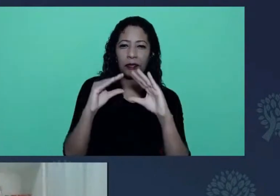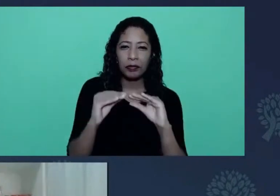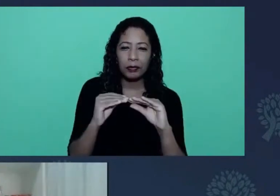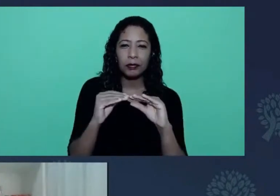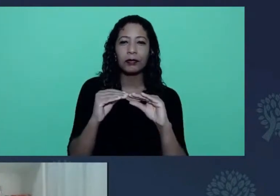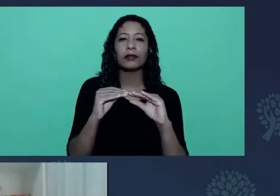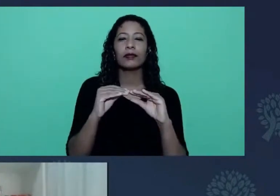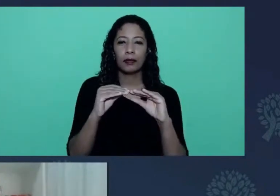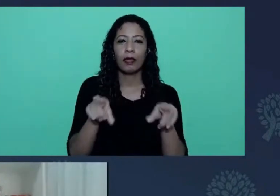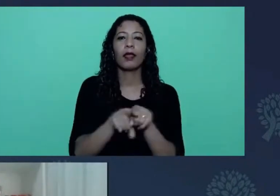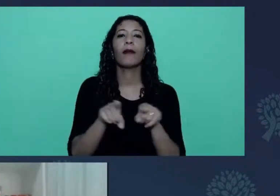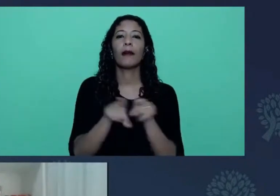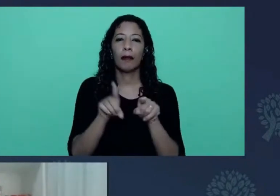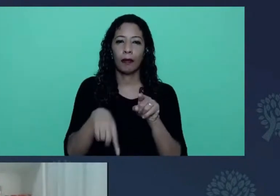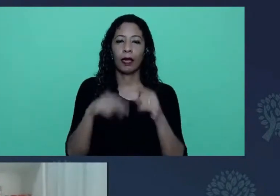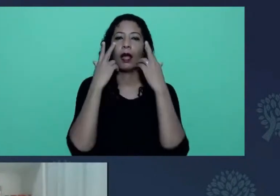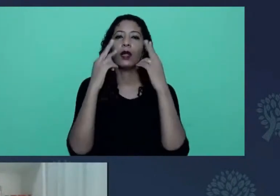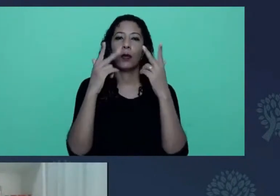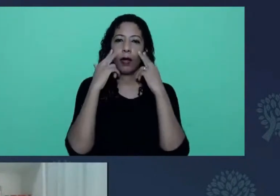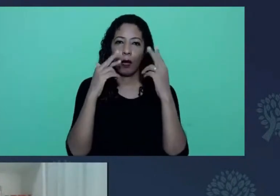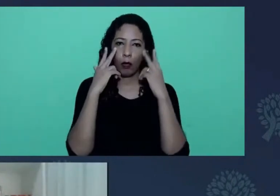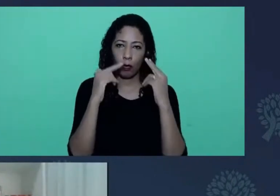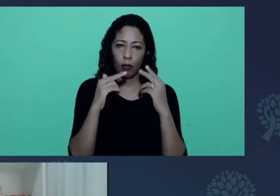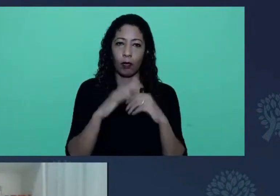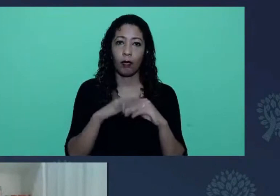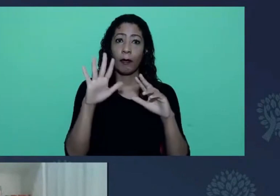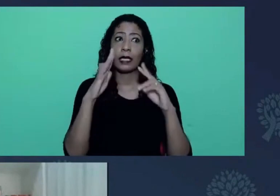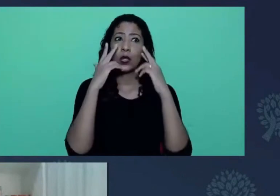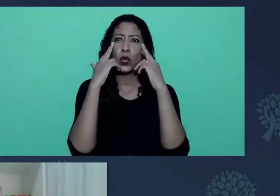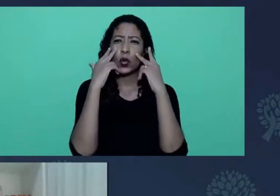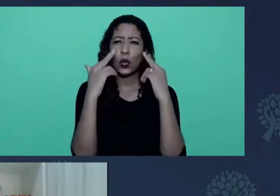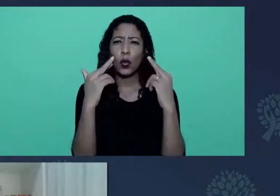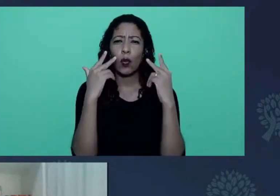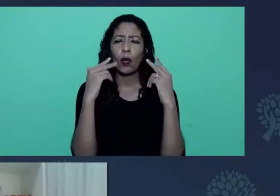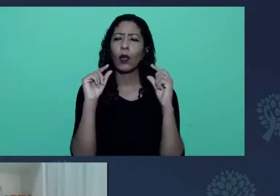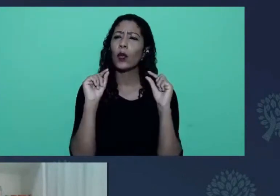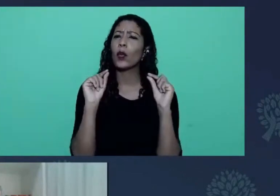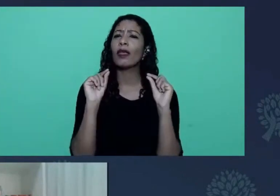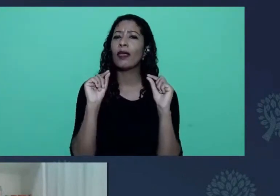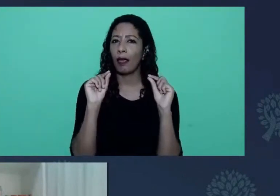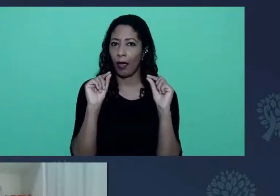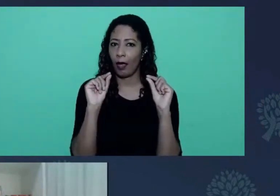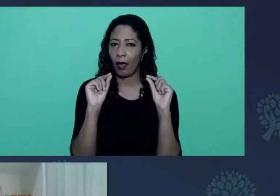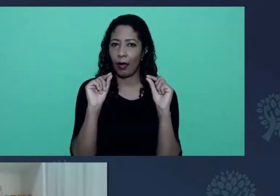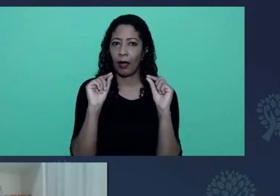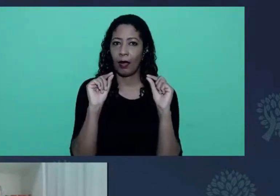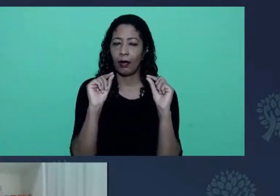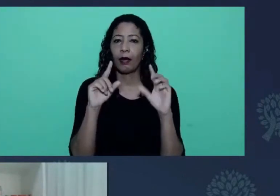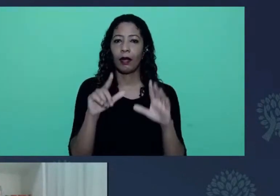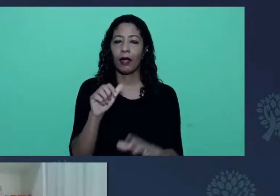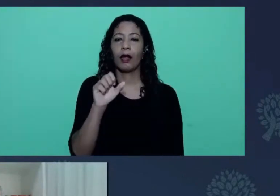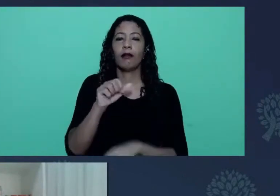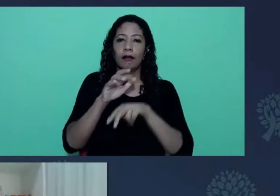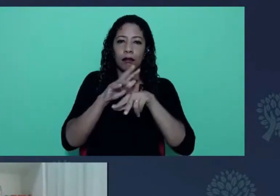noite. É normal, gente, eu queria que vocês entendessem assim, não é normal, mesmo o paciente